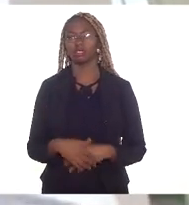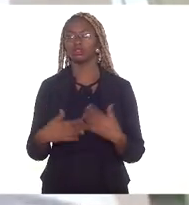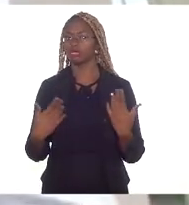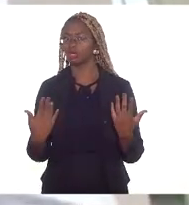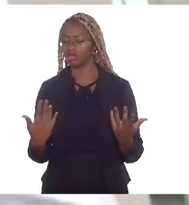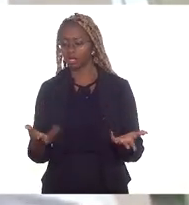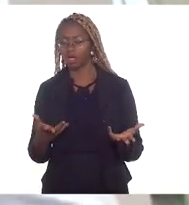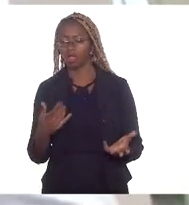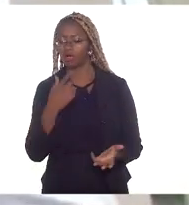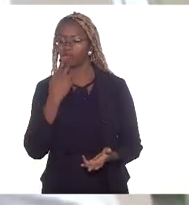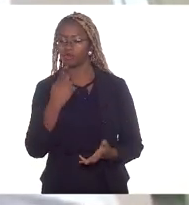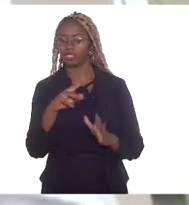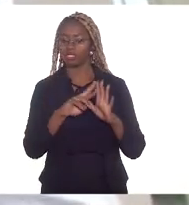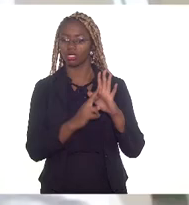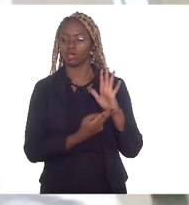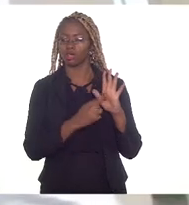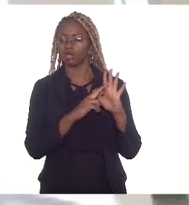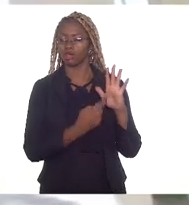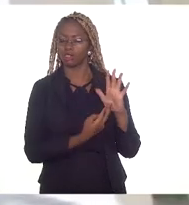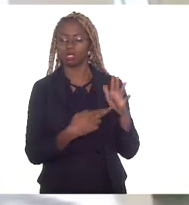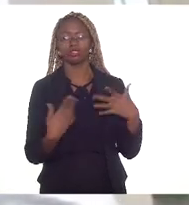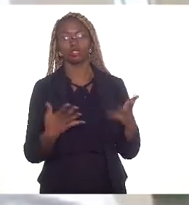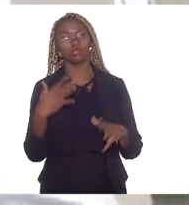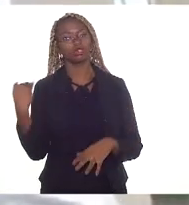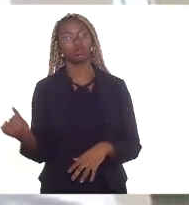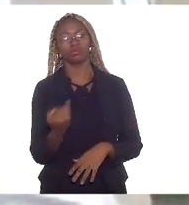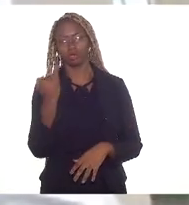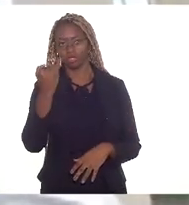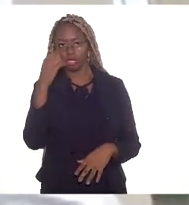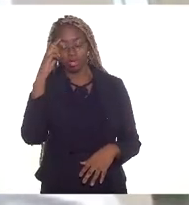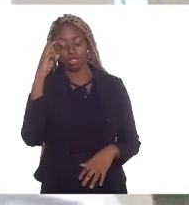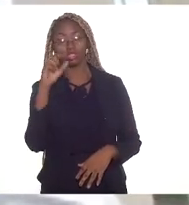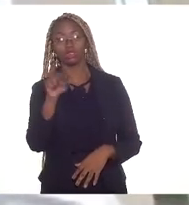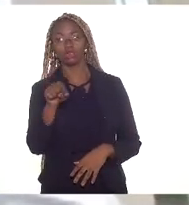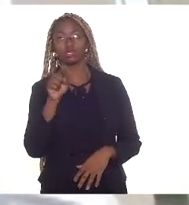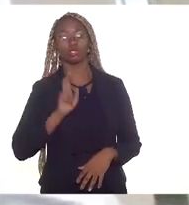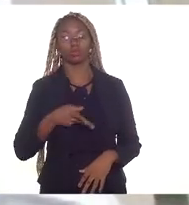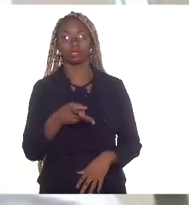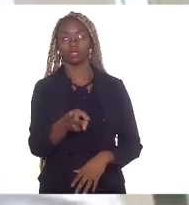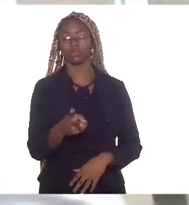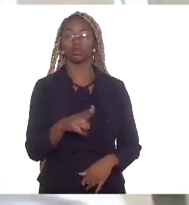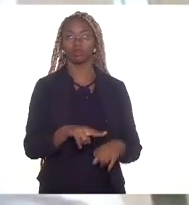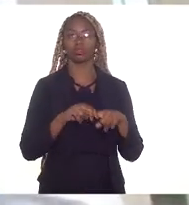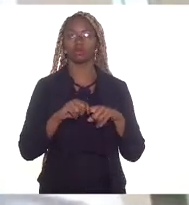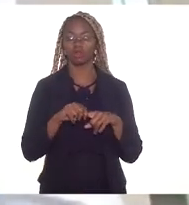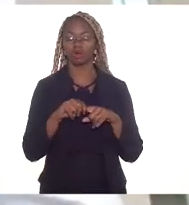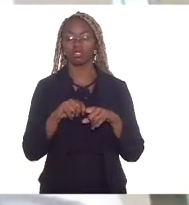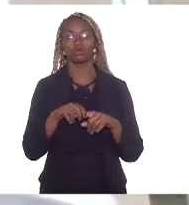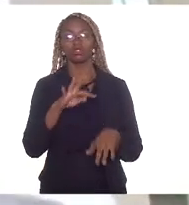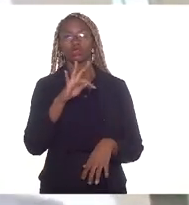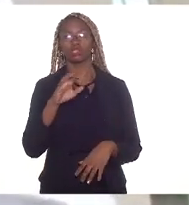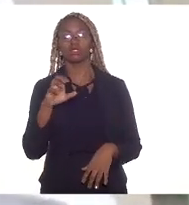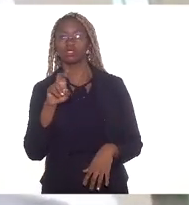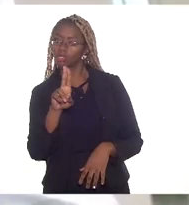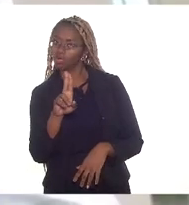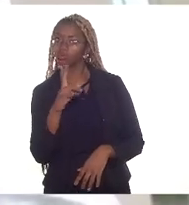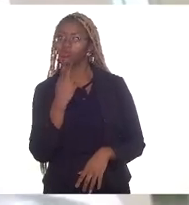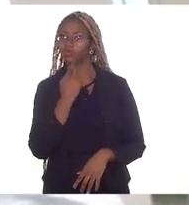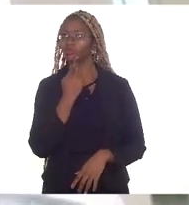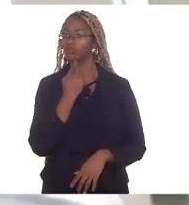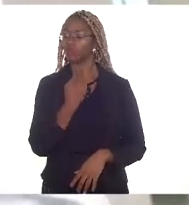no regime. Interessante, permanência essa que tinha sido definida pelo TCU.